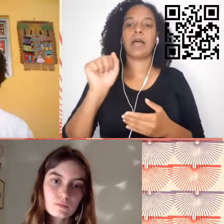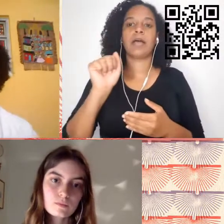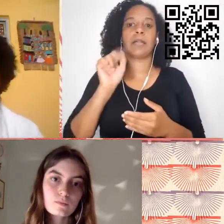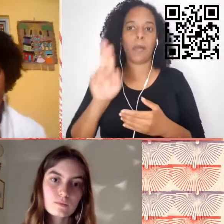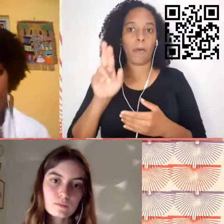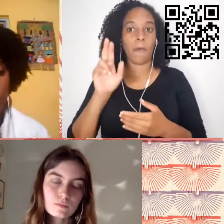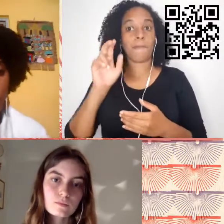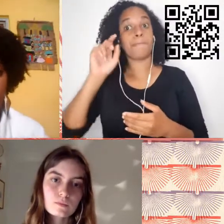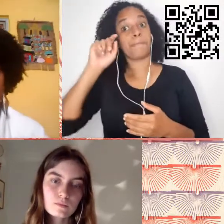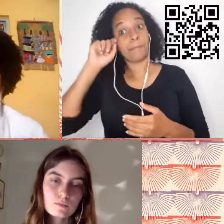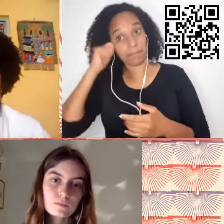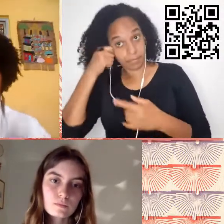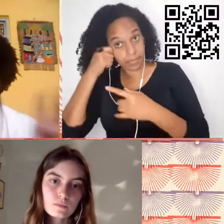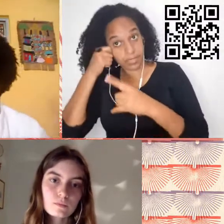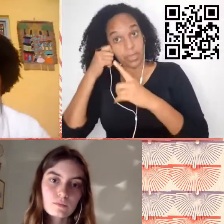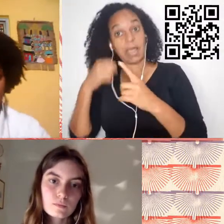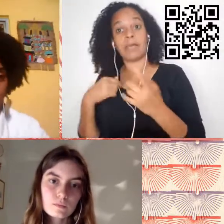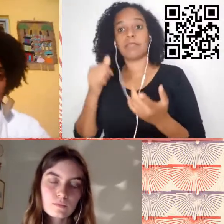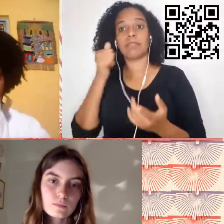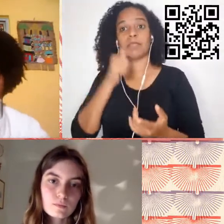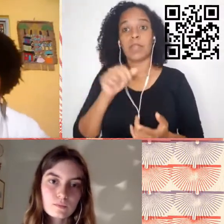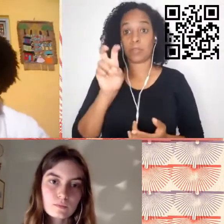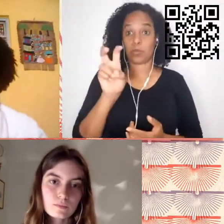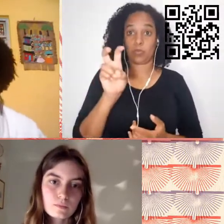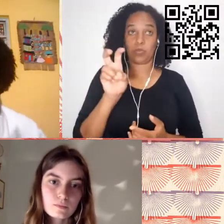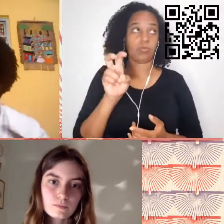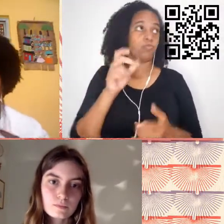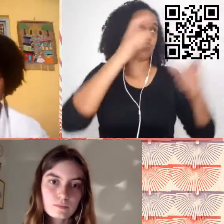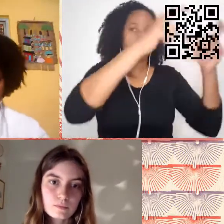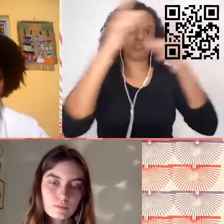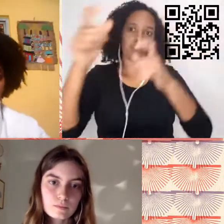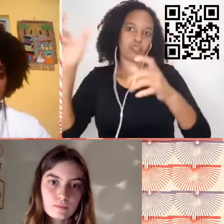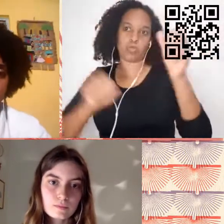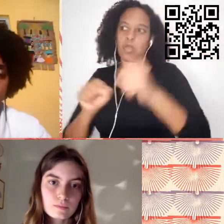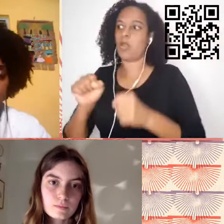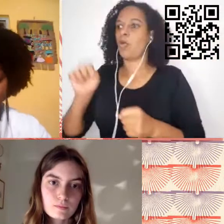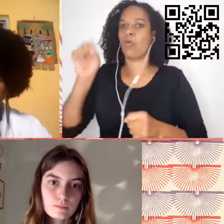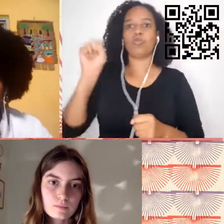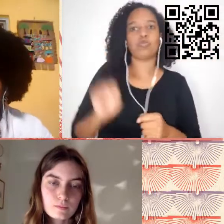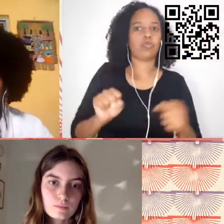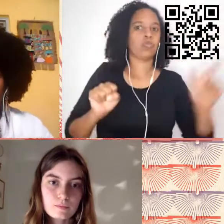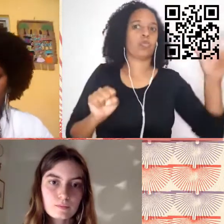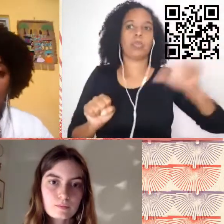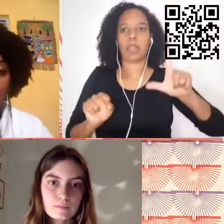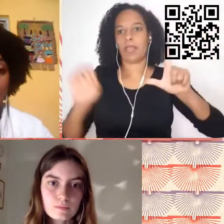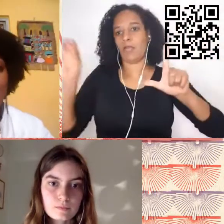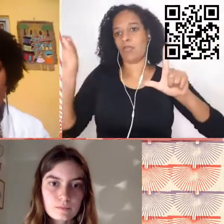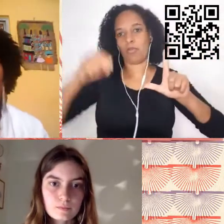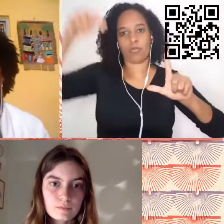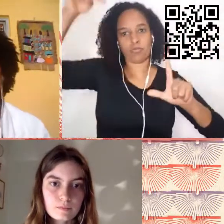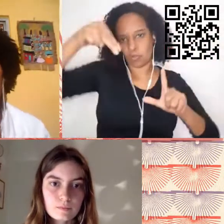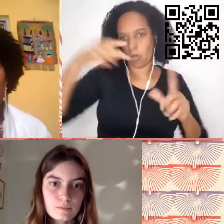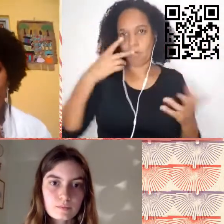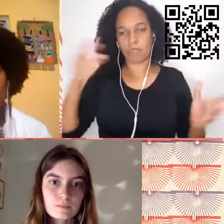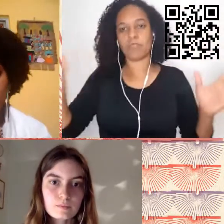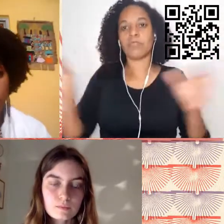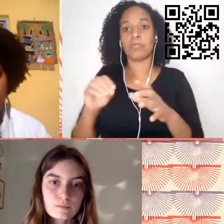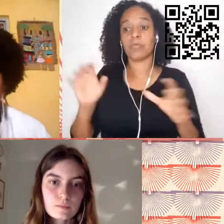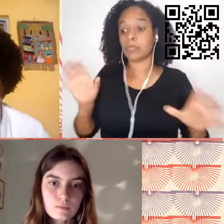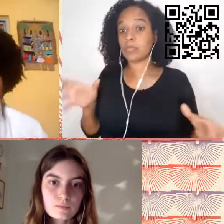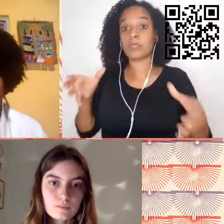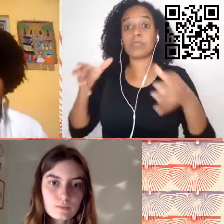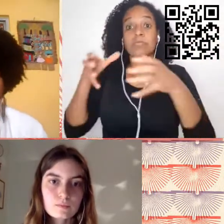5 mulheres pretas de regiões diferentes, Zona Sul, Zona Leste, Zona Oeste, Zona Norte, e que elas se encontravam